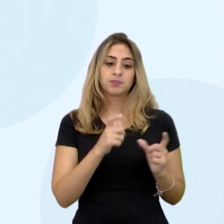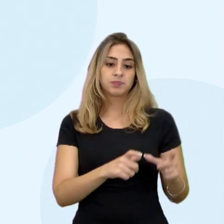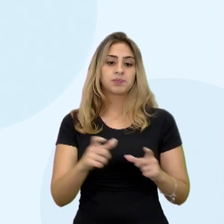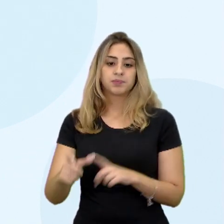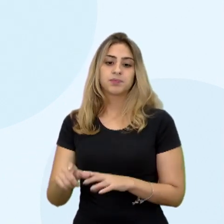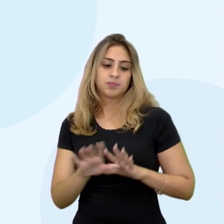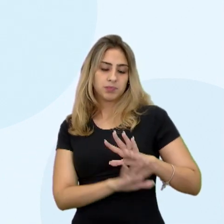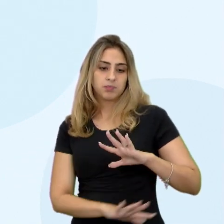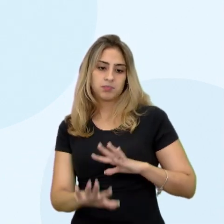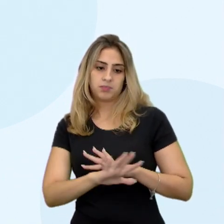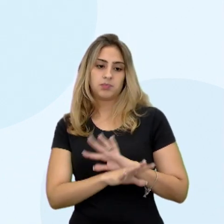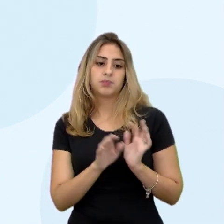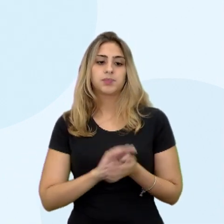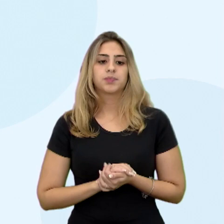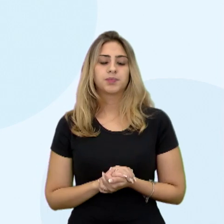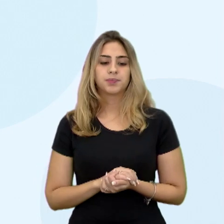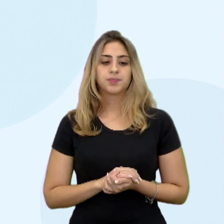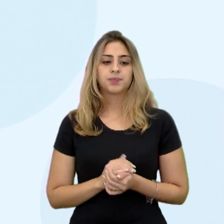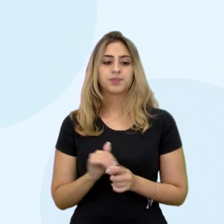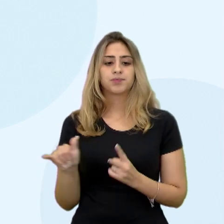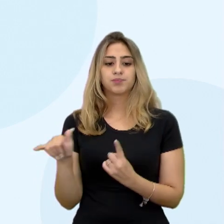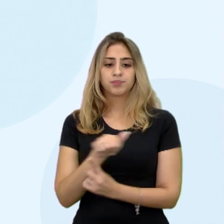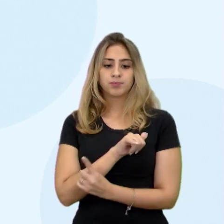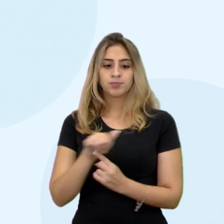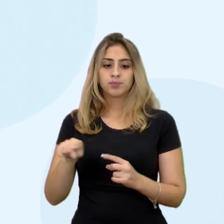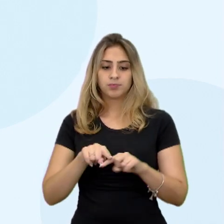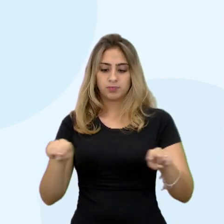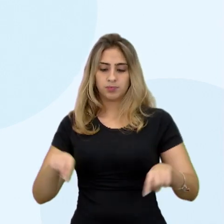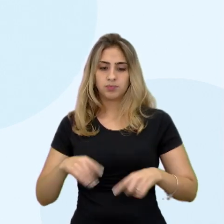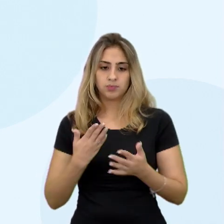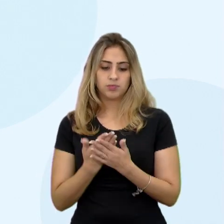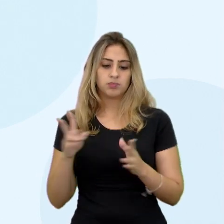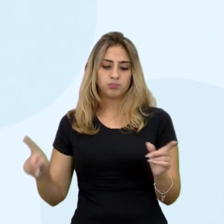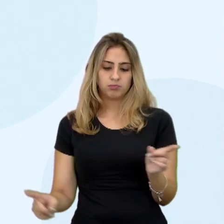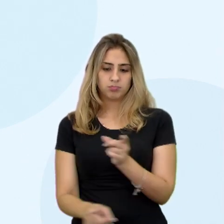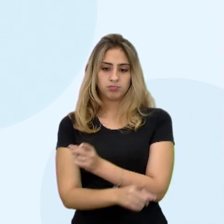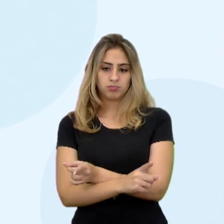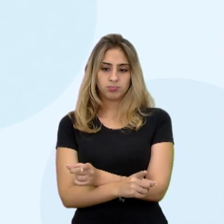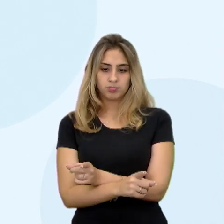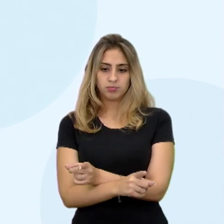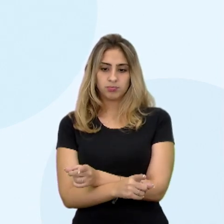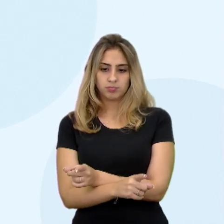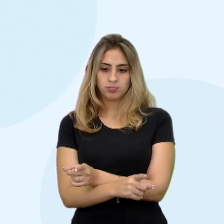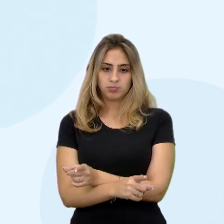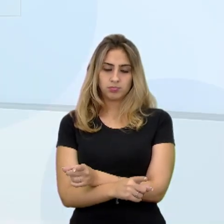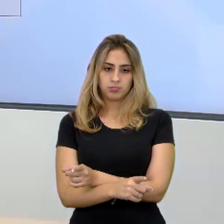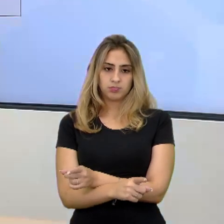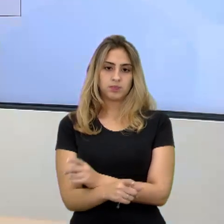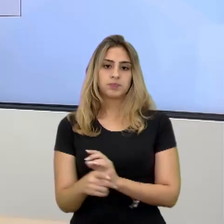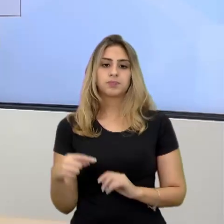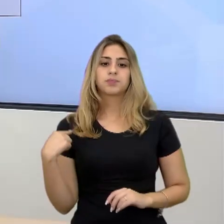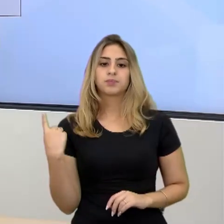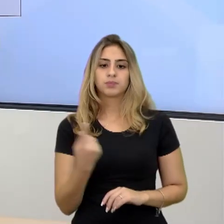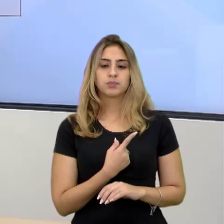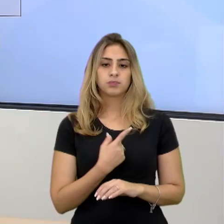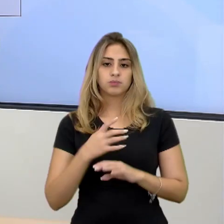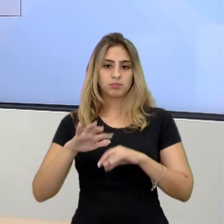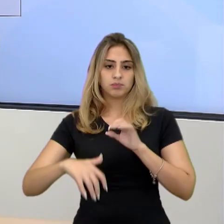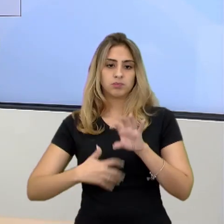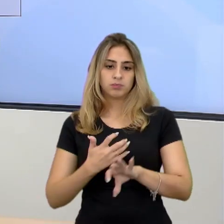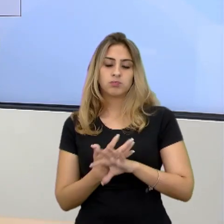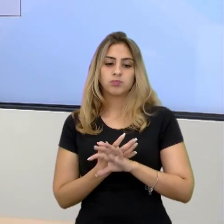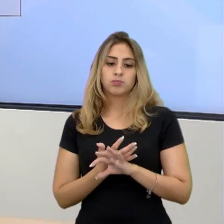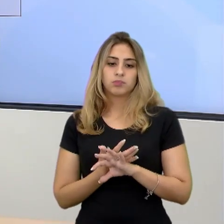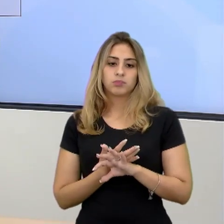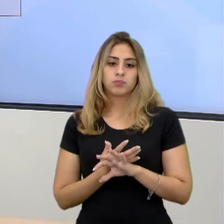e espaço. Estratégia, sala de aula invertida. Olha só, o nosso componente, né, ele